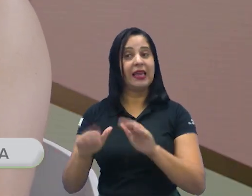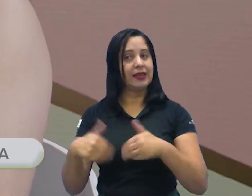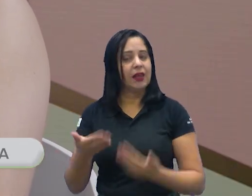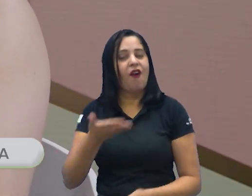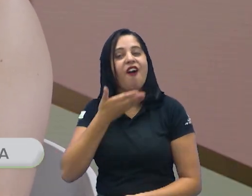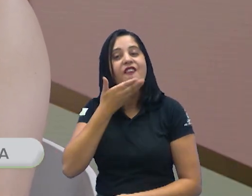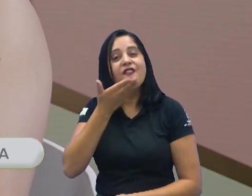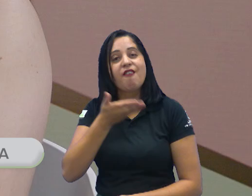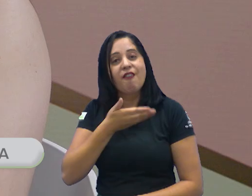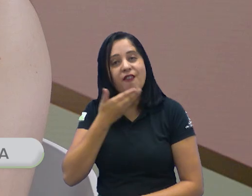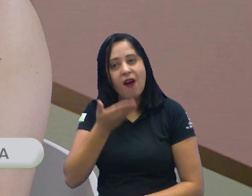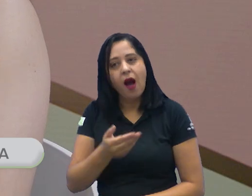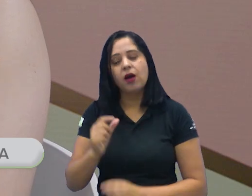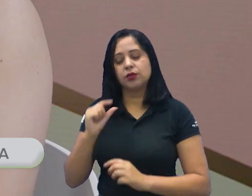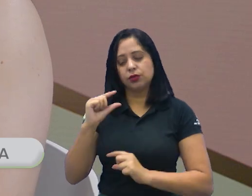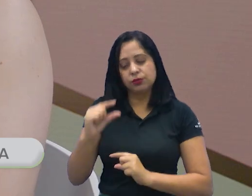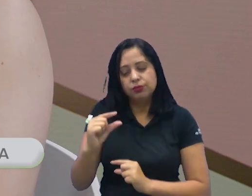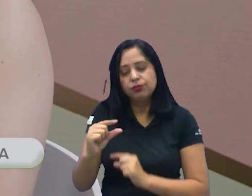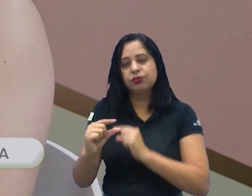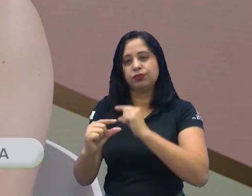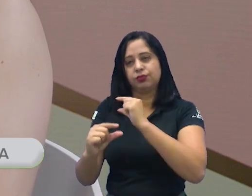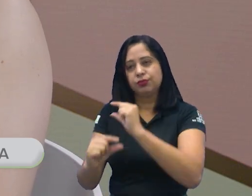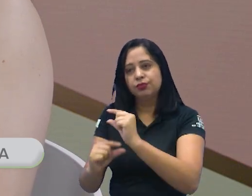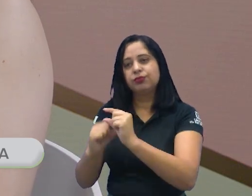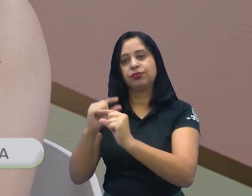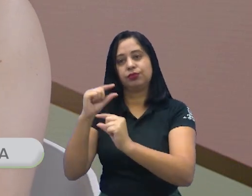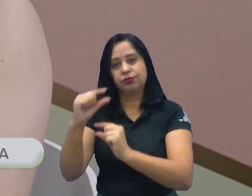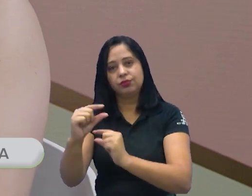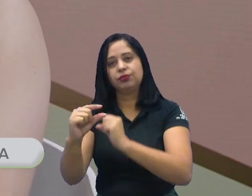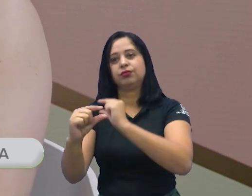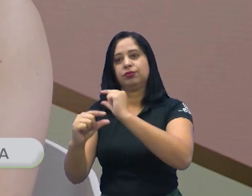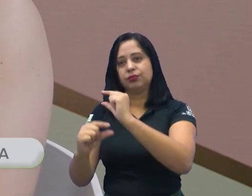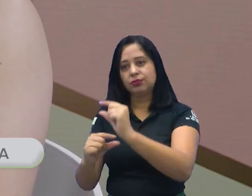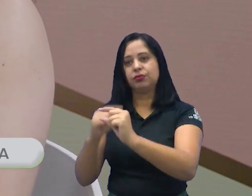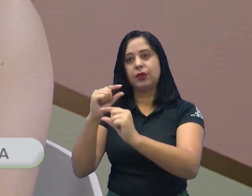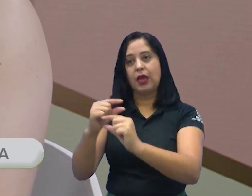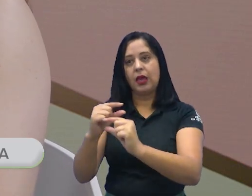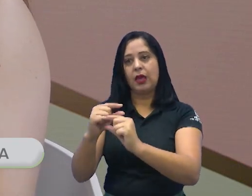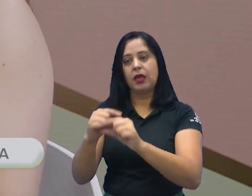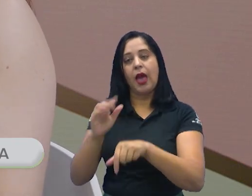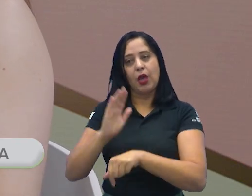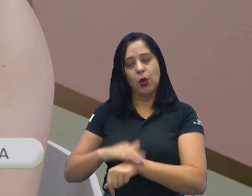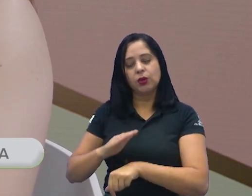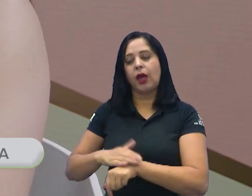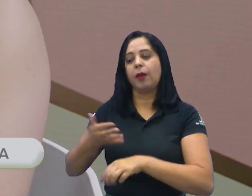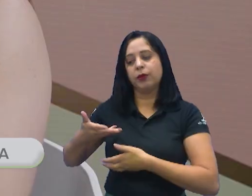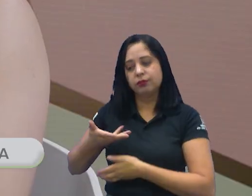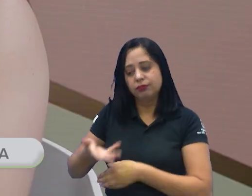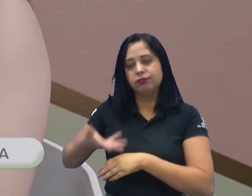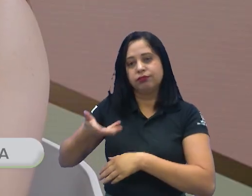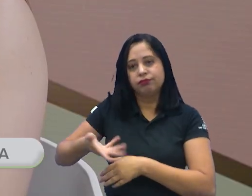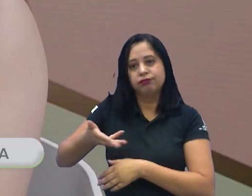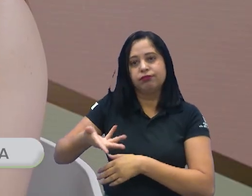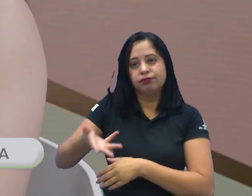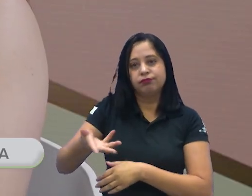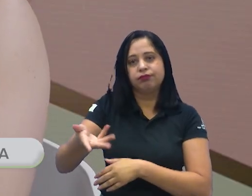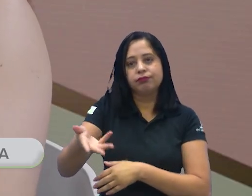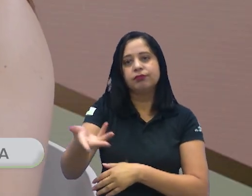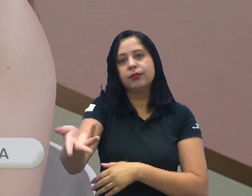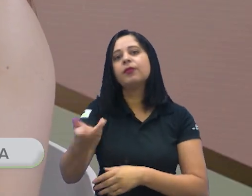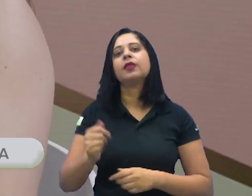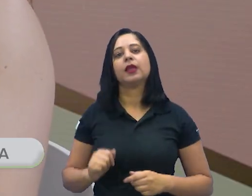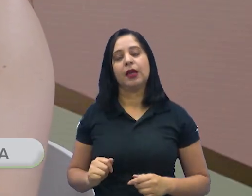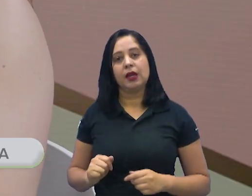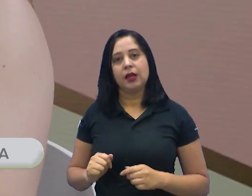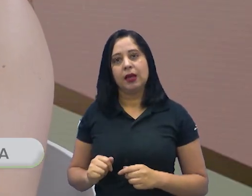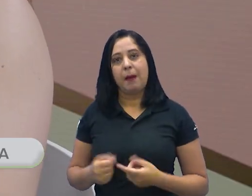trabalhar com pequenas metas e conseguir levar isso por muito tempo e aí com certeza ter esses resultados acontecendo